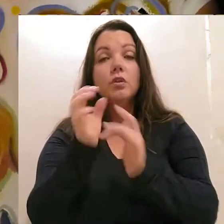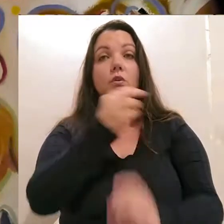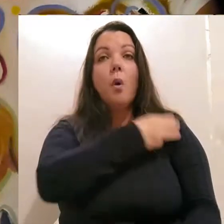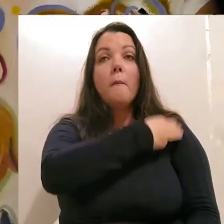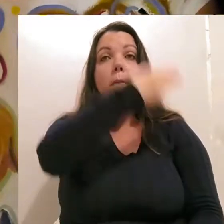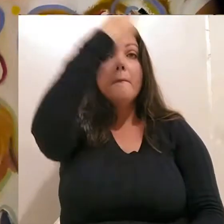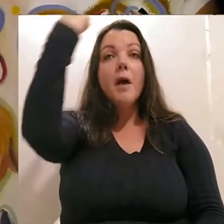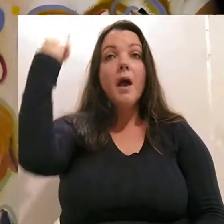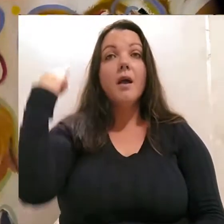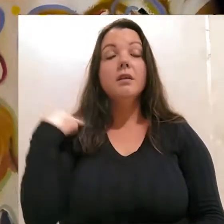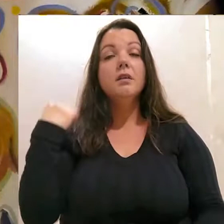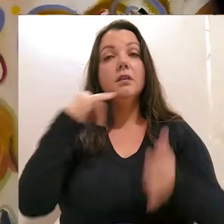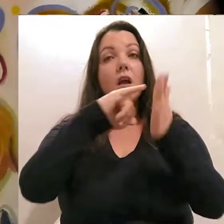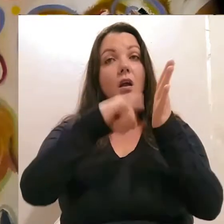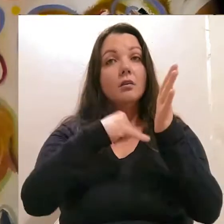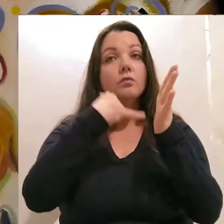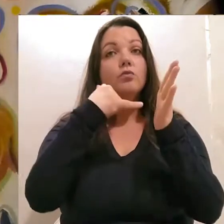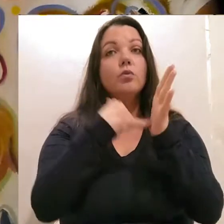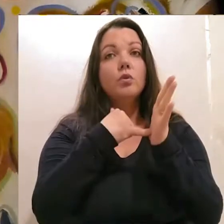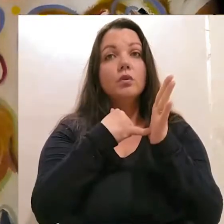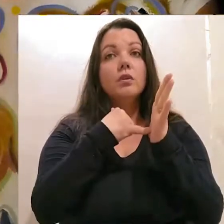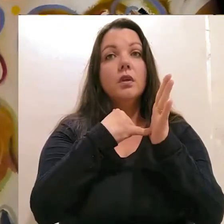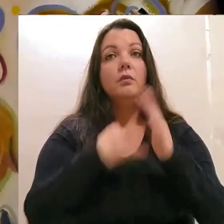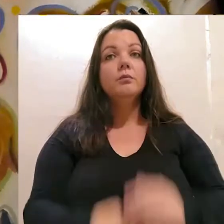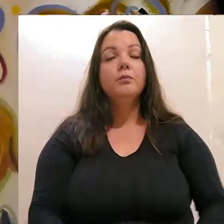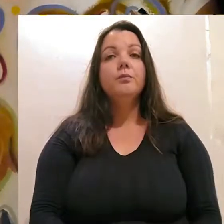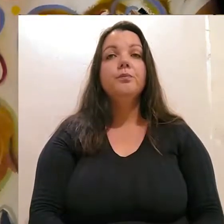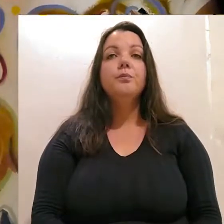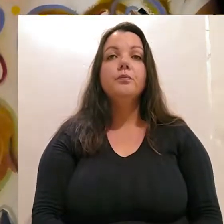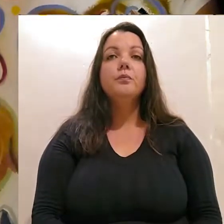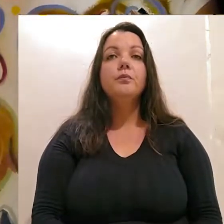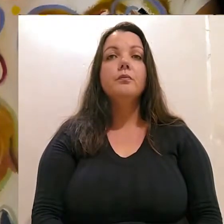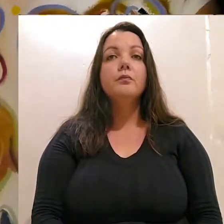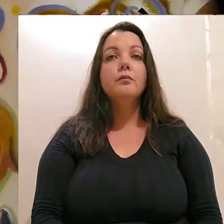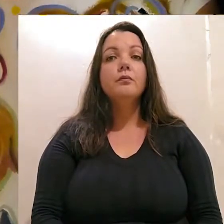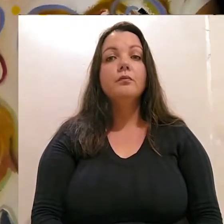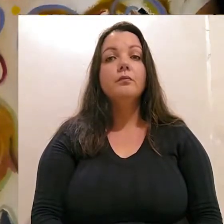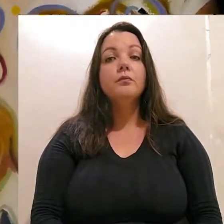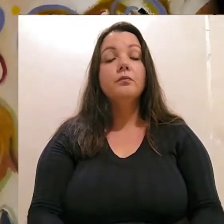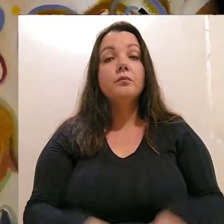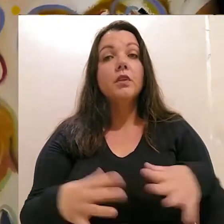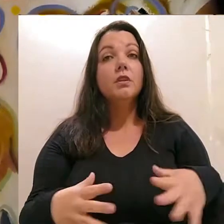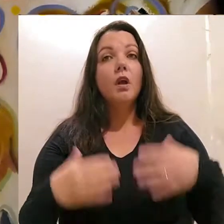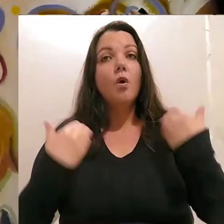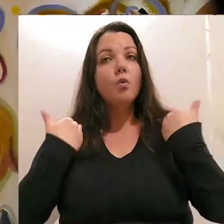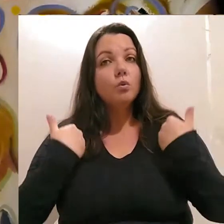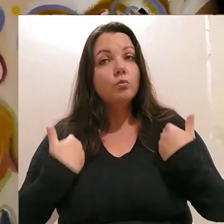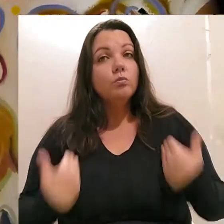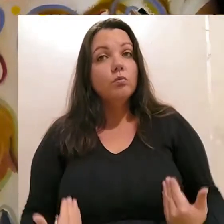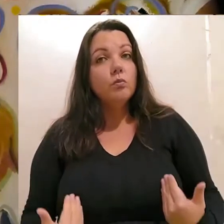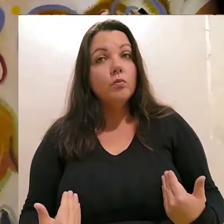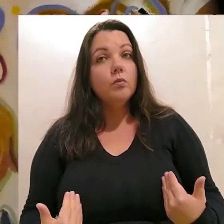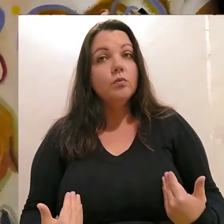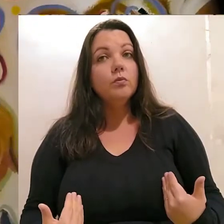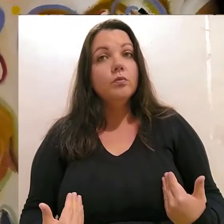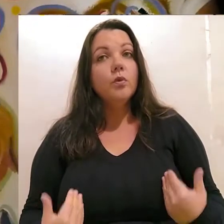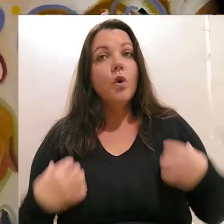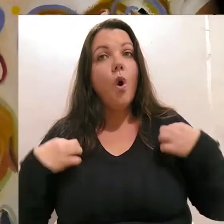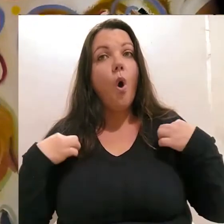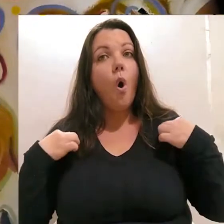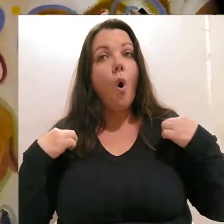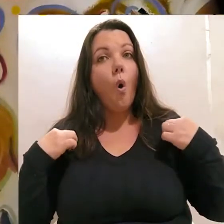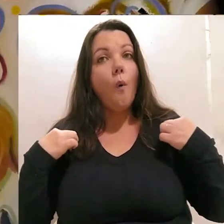e Maria José né ele ele ele ele se vestido de